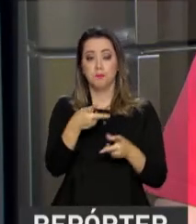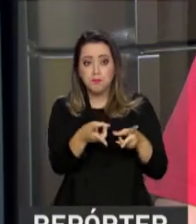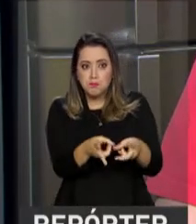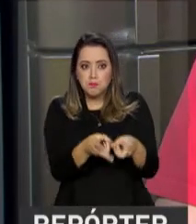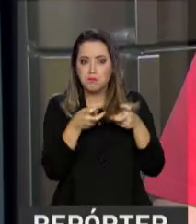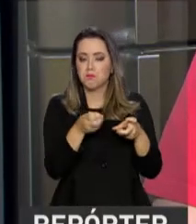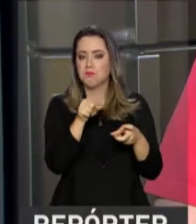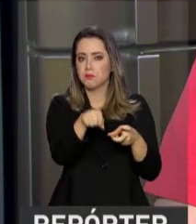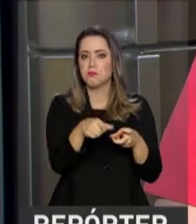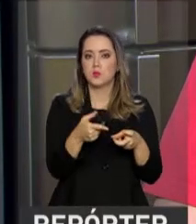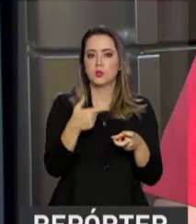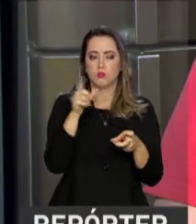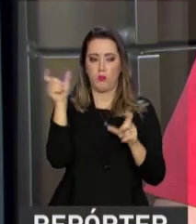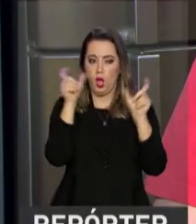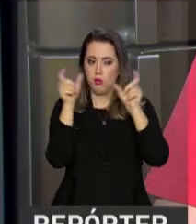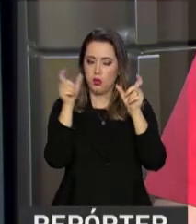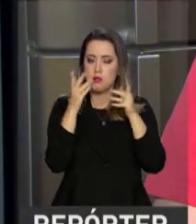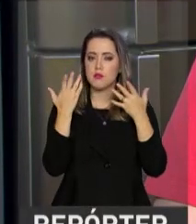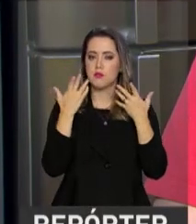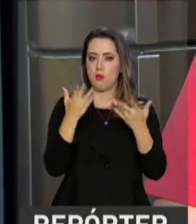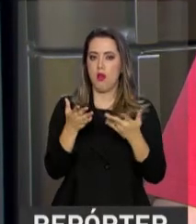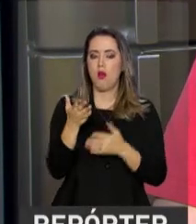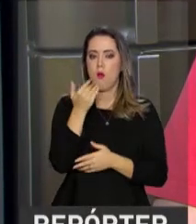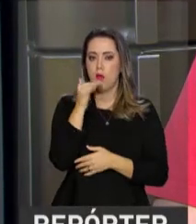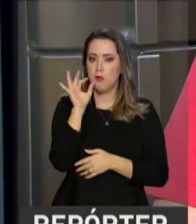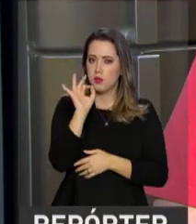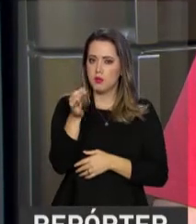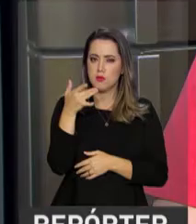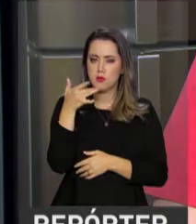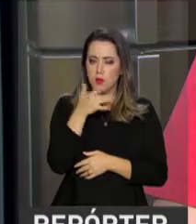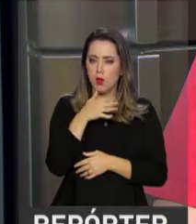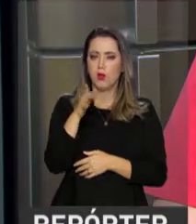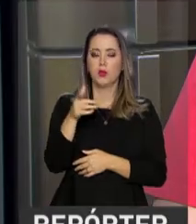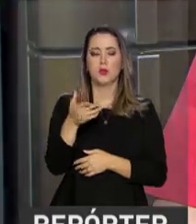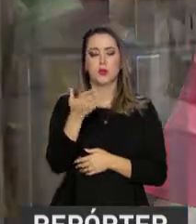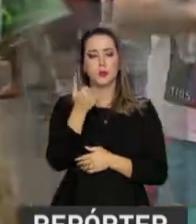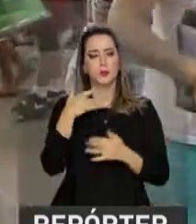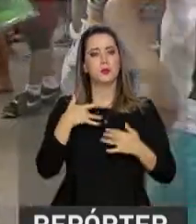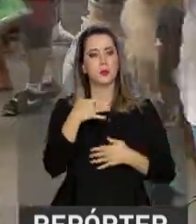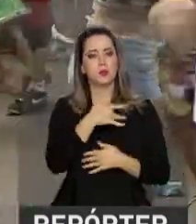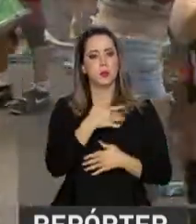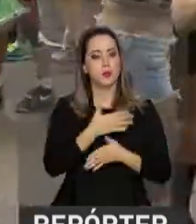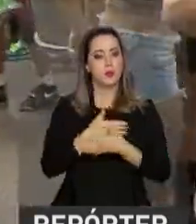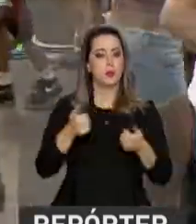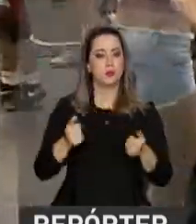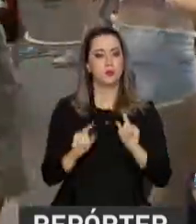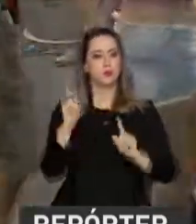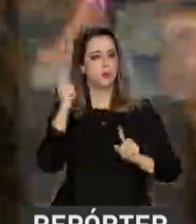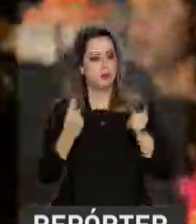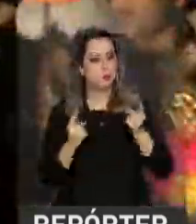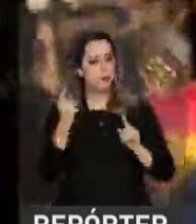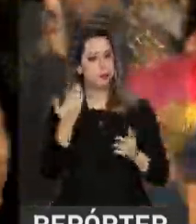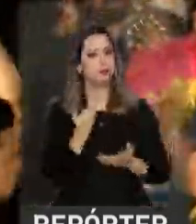pessoa, ela fica mais ligada, ela fica mais atenta em alguns detalhes que podem fazer com que salve o carnaval dela.